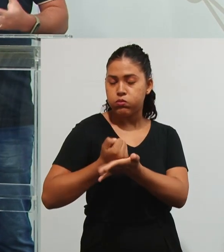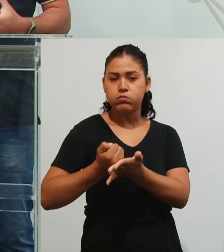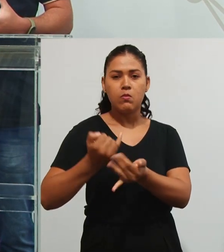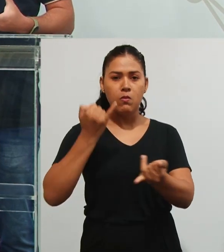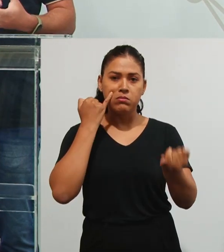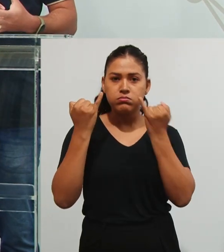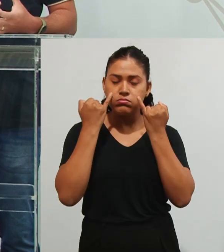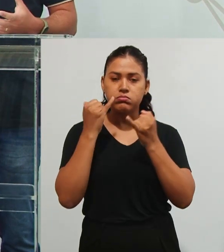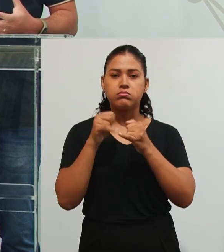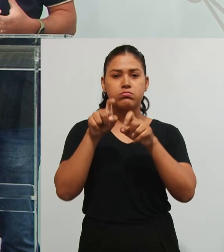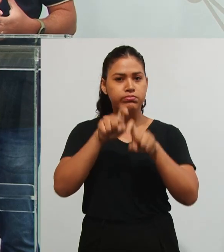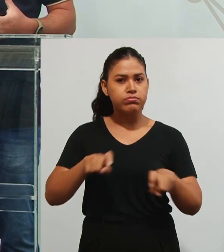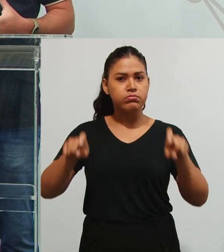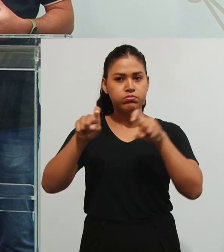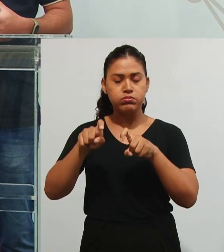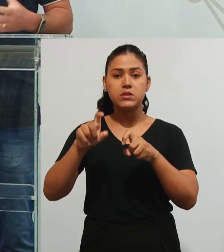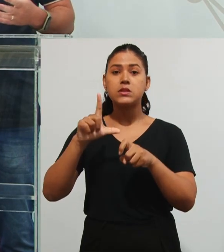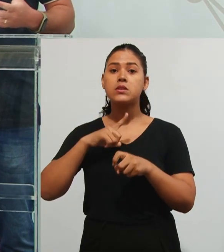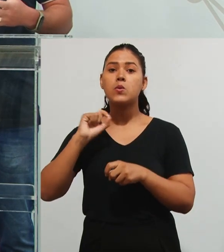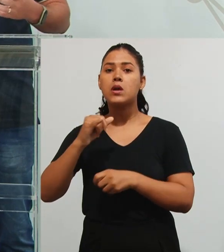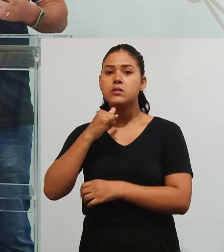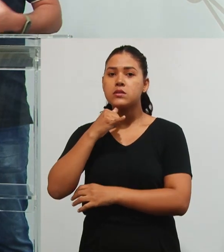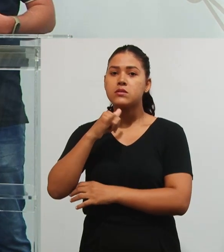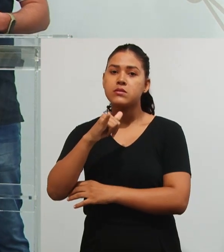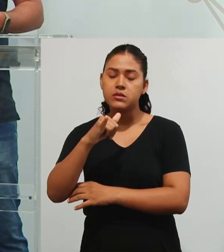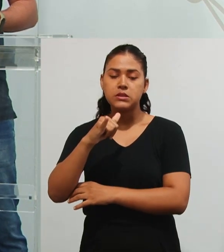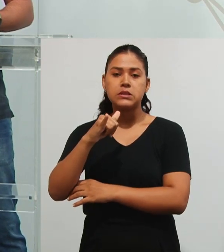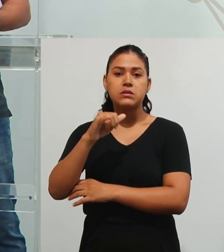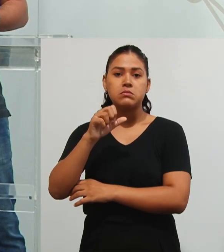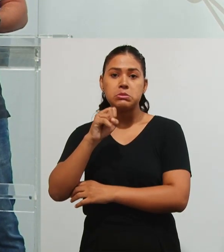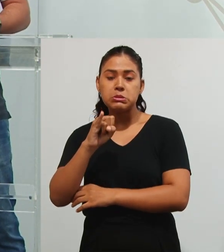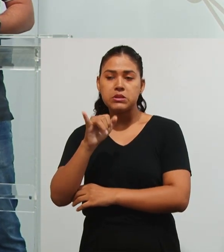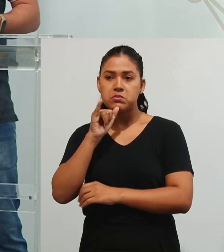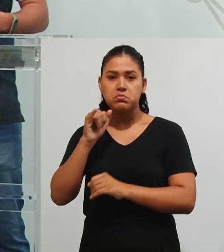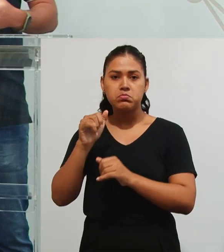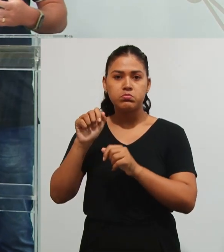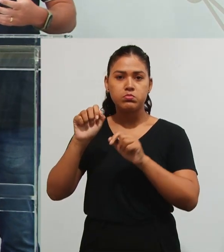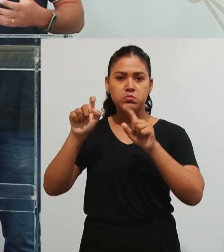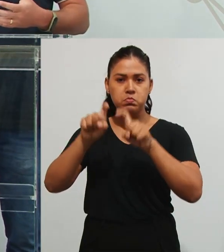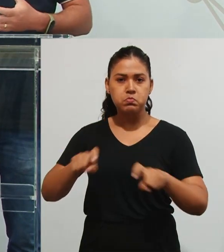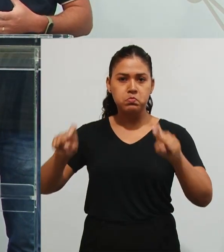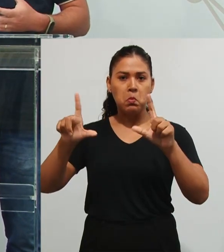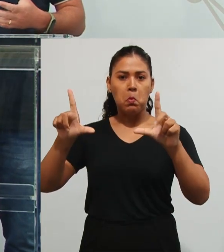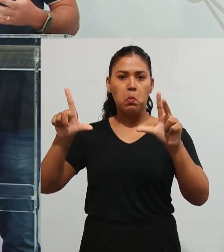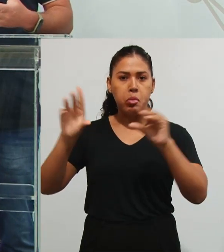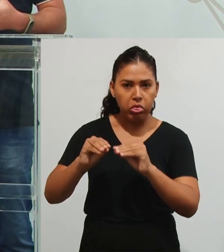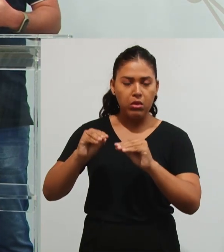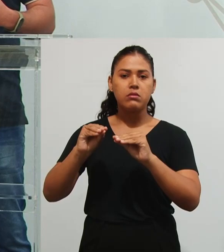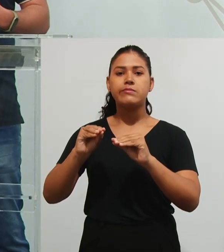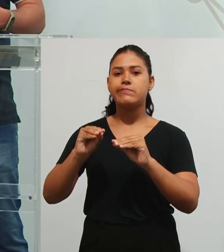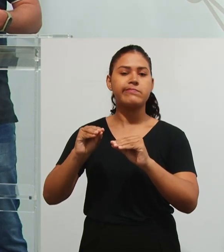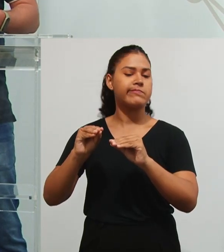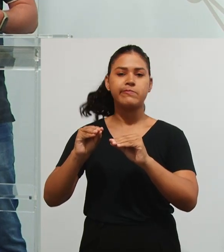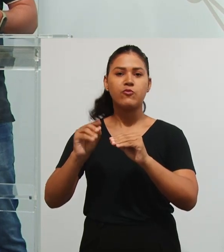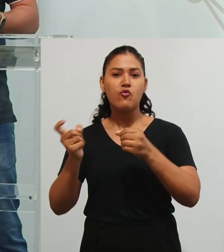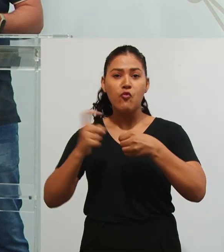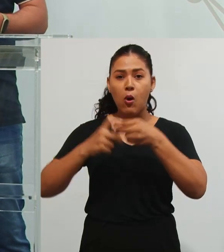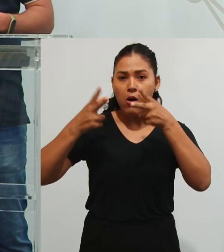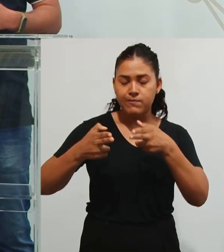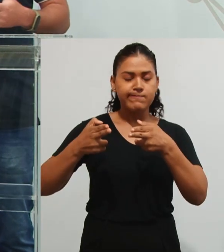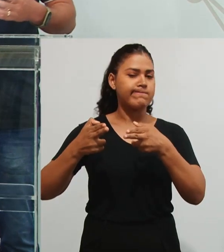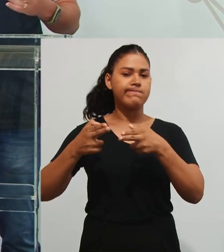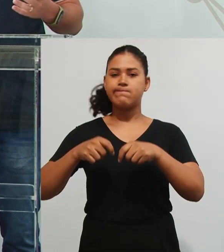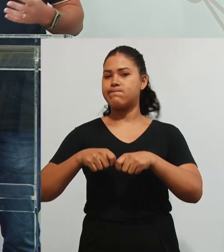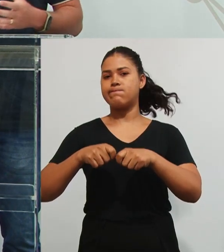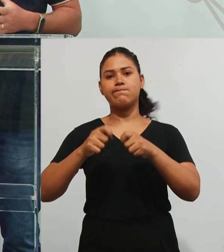recebe a alimentação elétrica. Então, por isso que quando o seu computador desliga, ele não reinicializa a partir daquele estado que ele